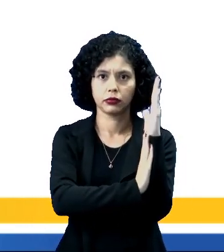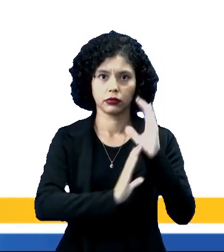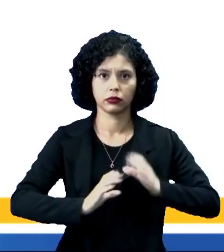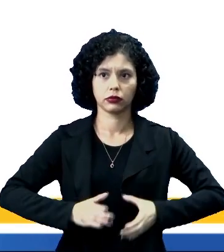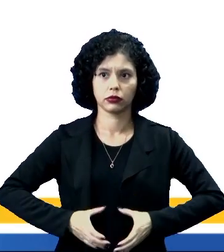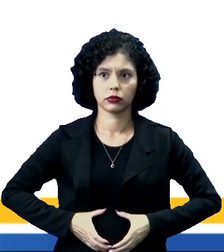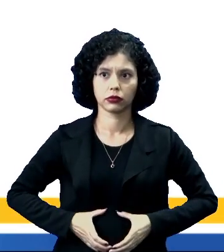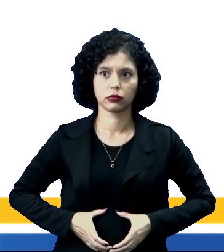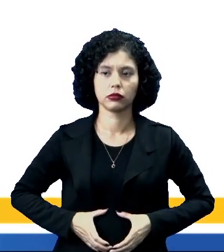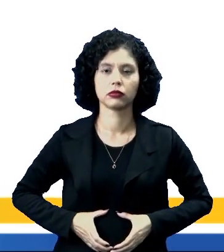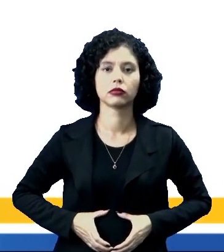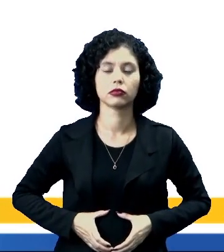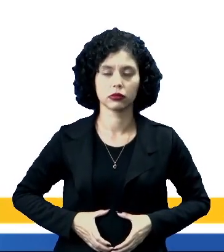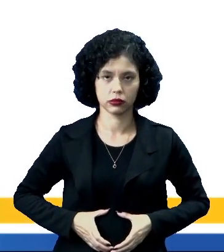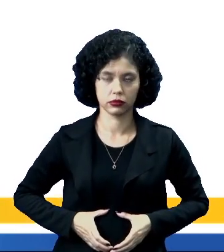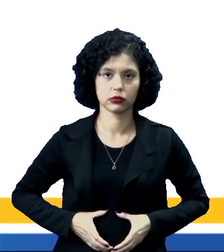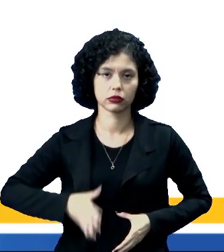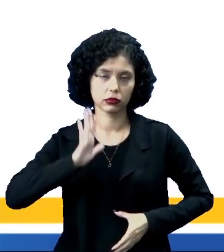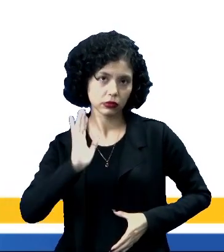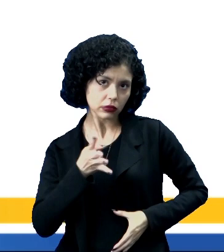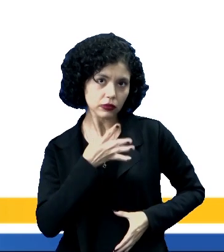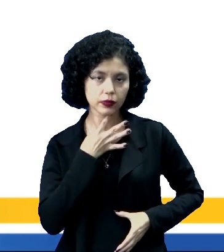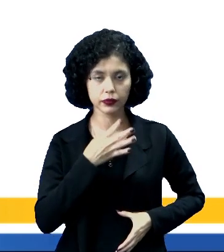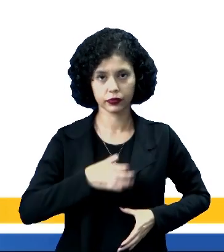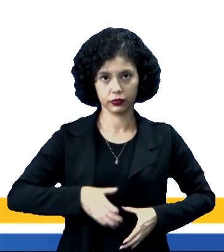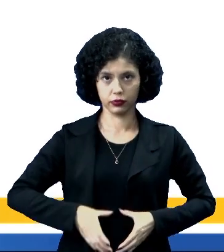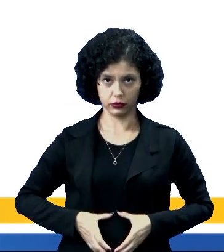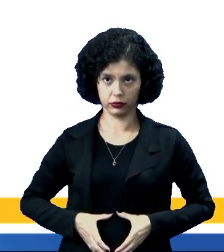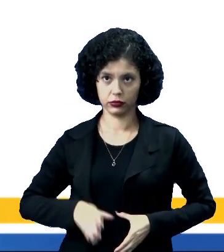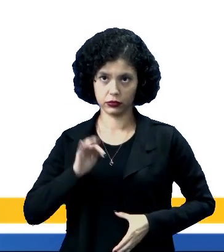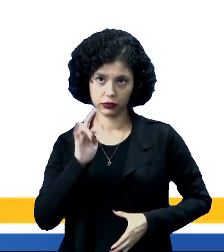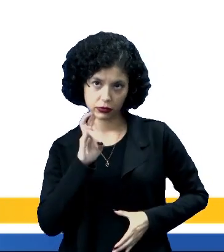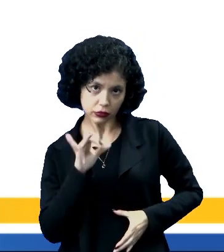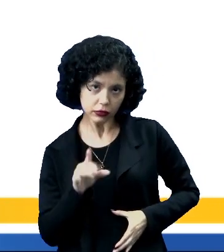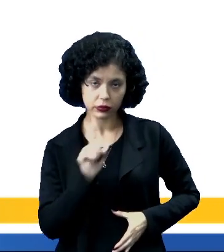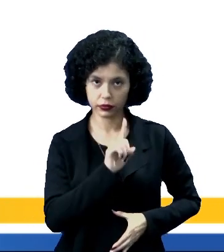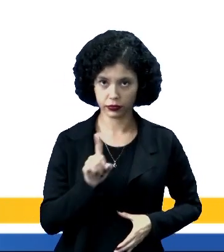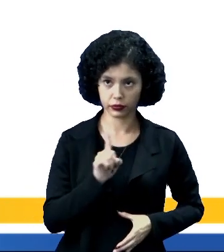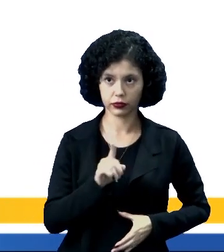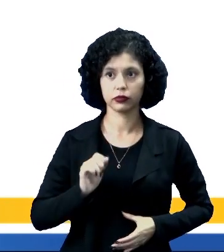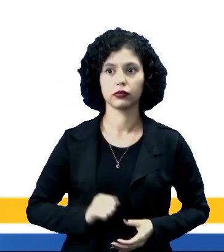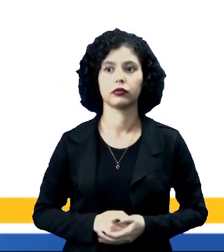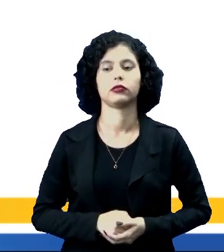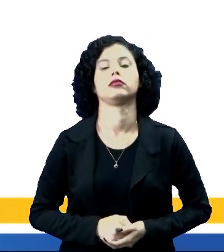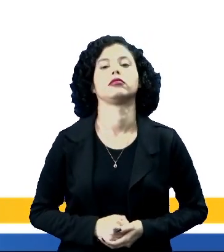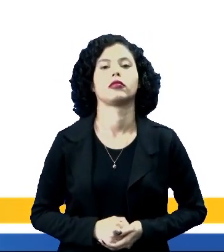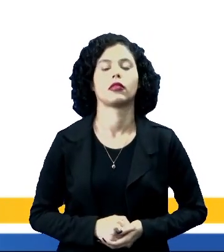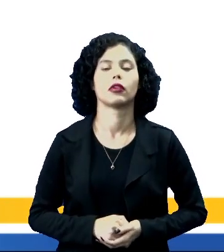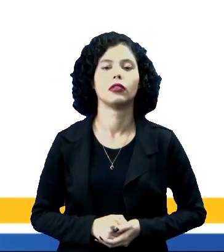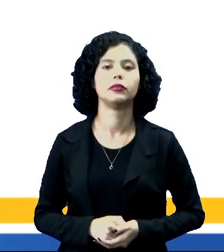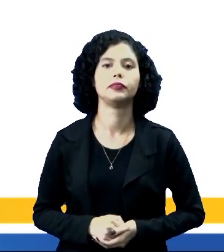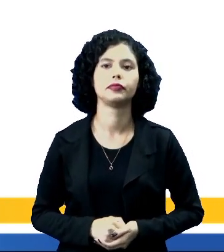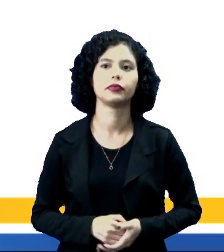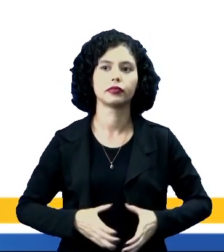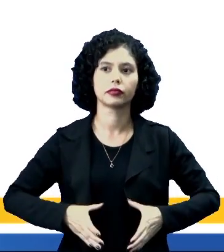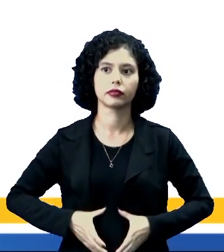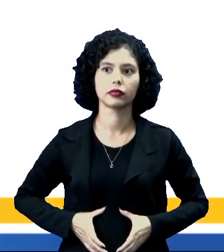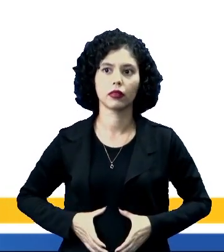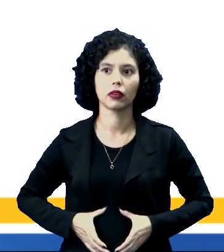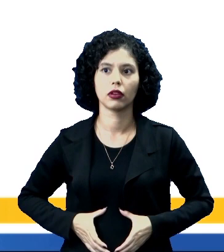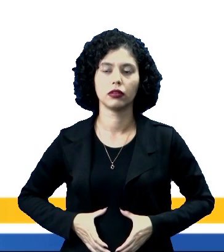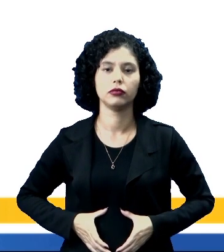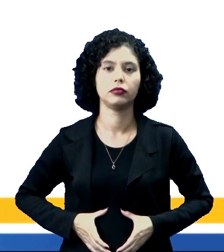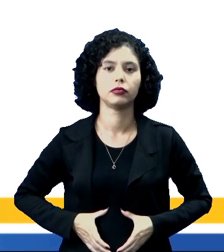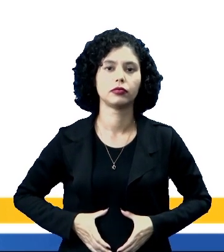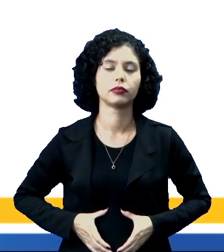útero então talvez se já tenha ouvido falar em útero mas endométrio não então se falou de endométrio está falando da parte